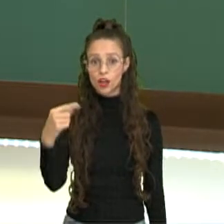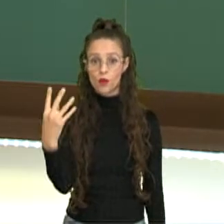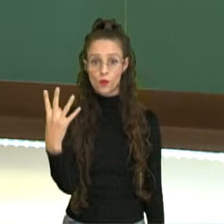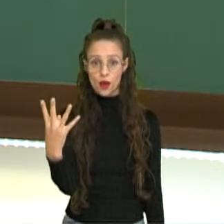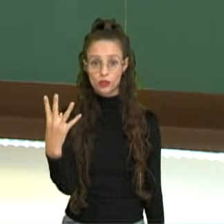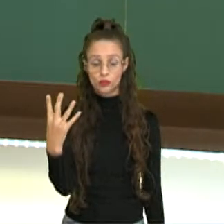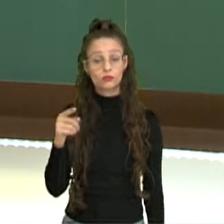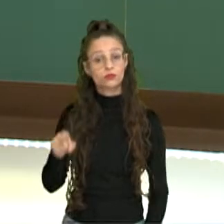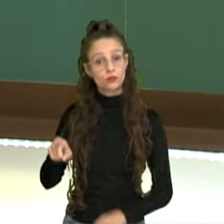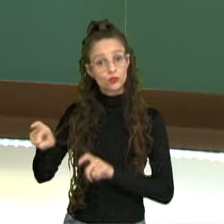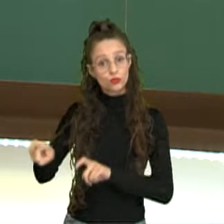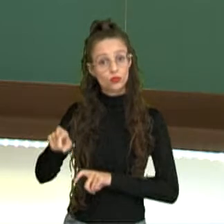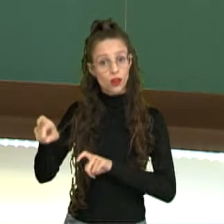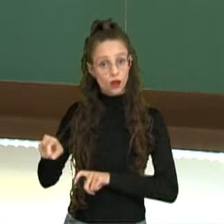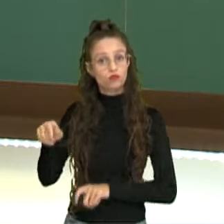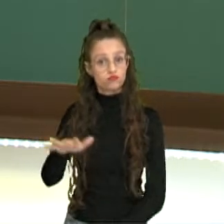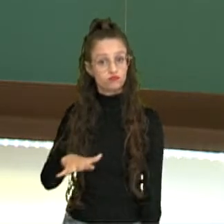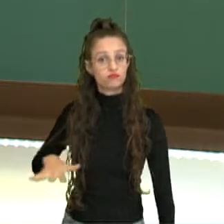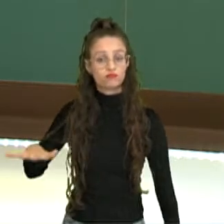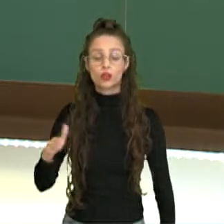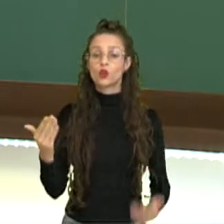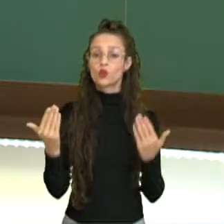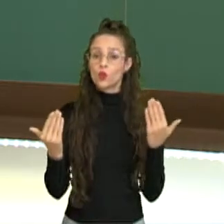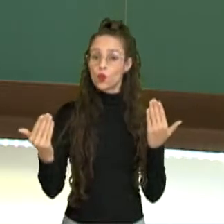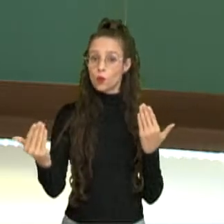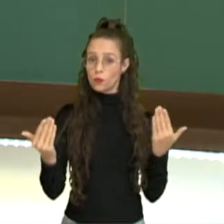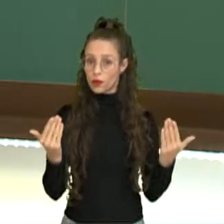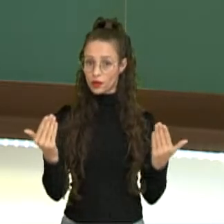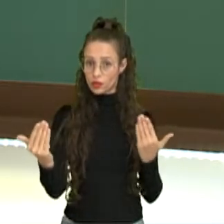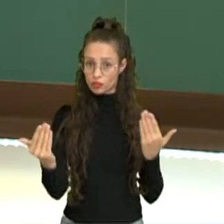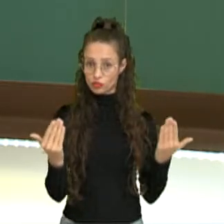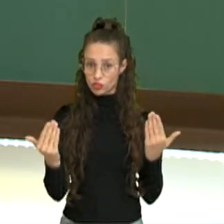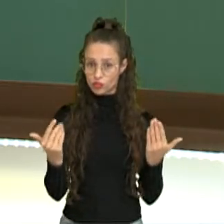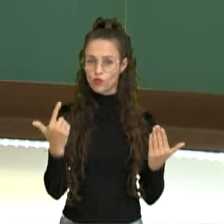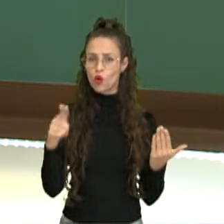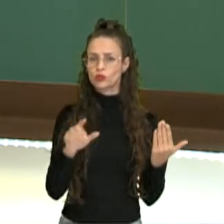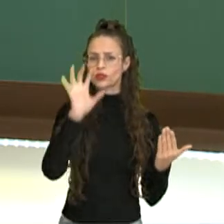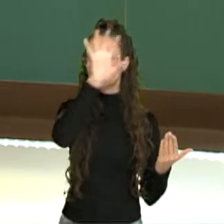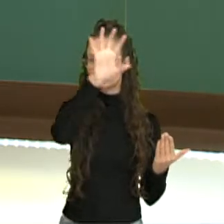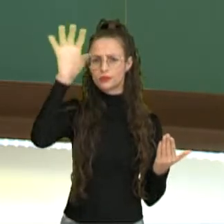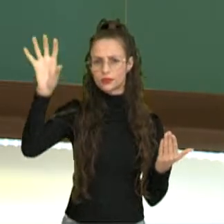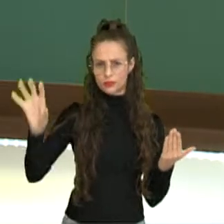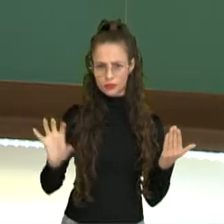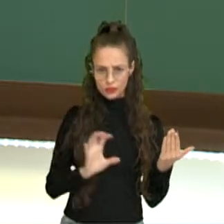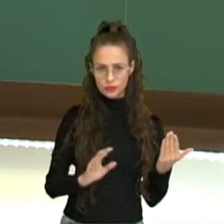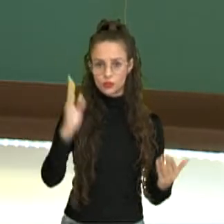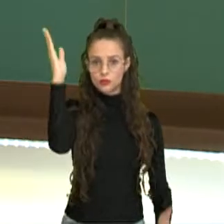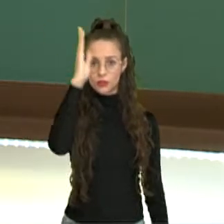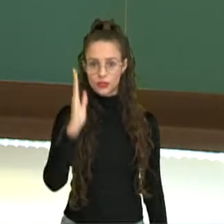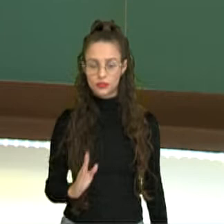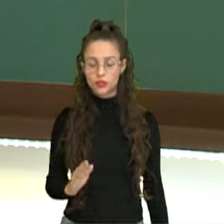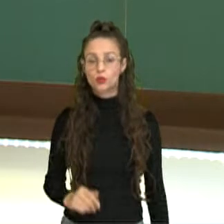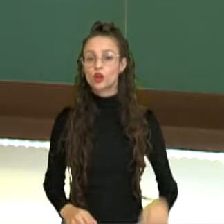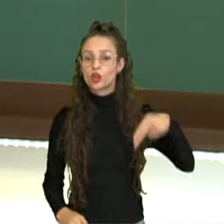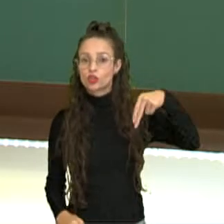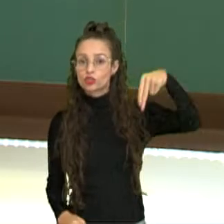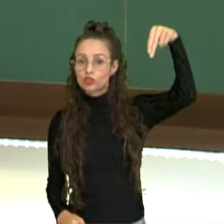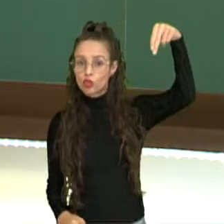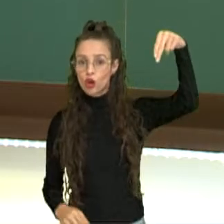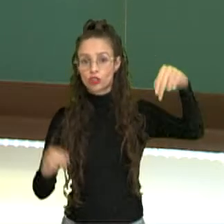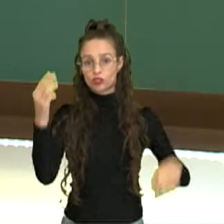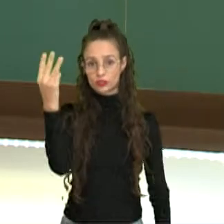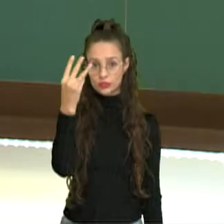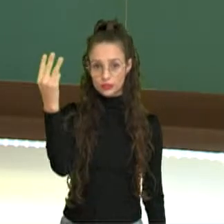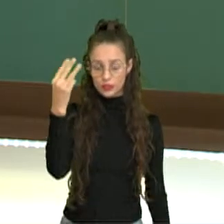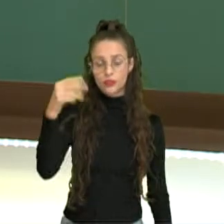61,4% na região rural. Comparativamente falando às outras regiões do Brasil, no norte eu tenho 33%,